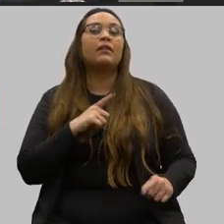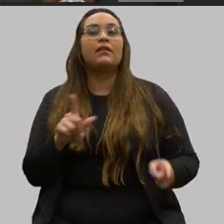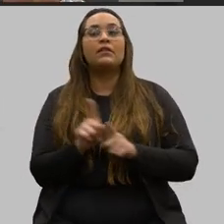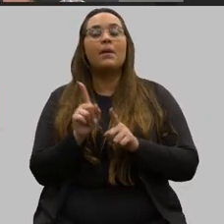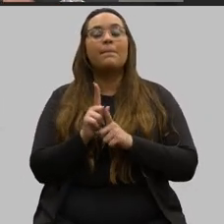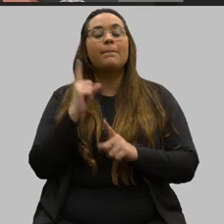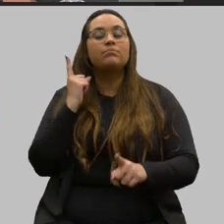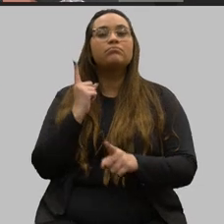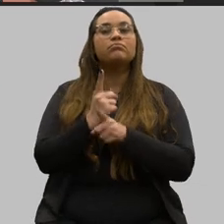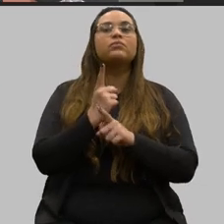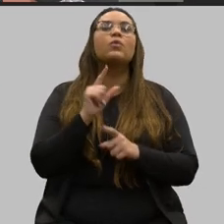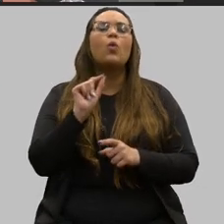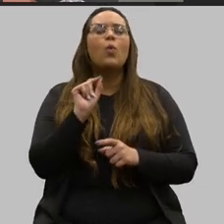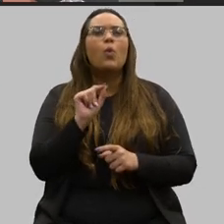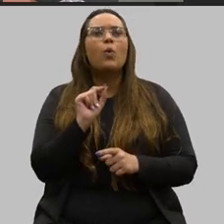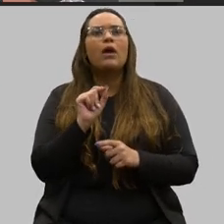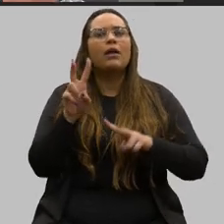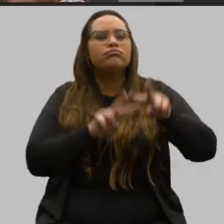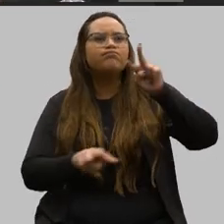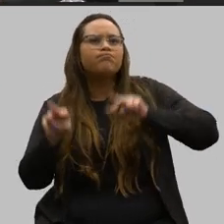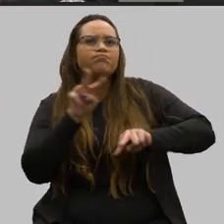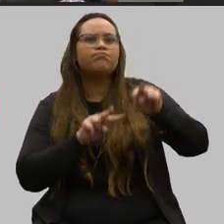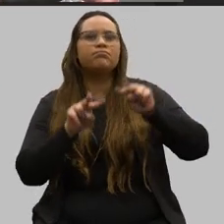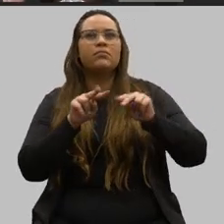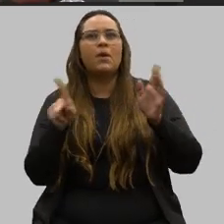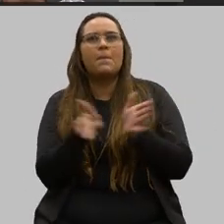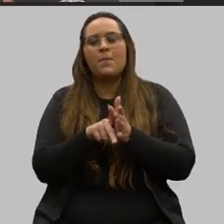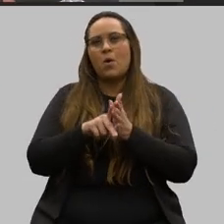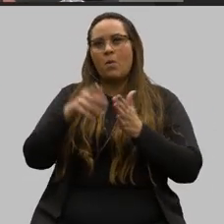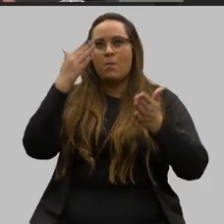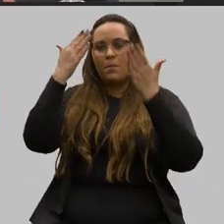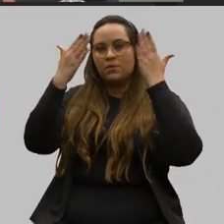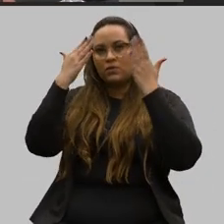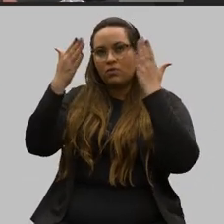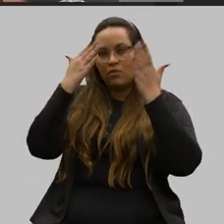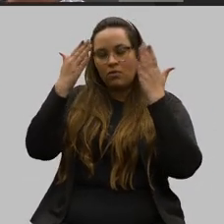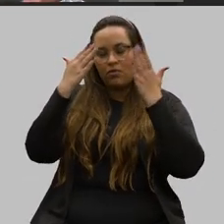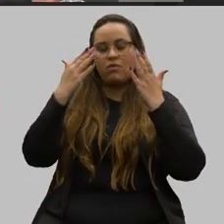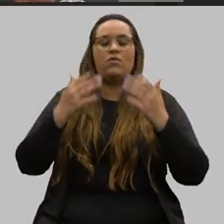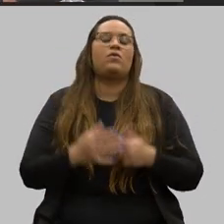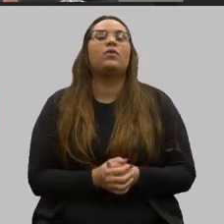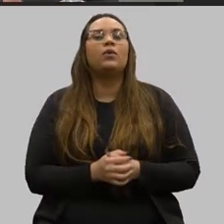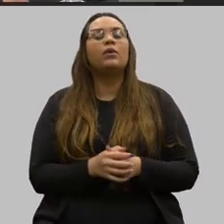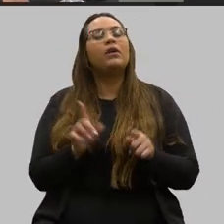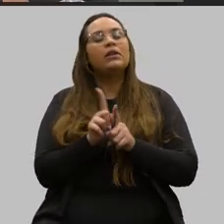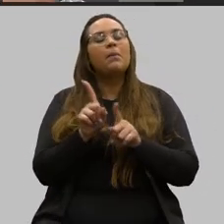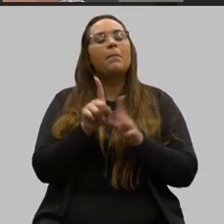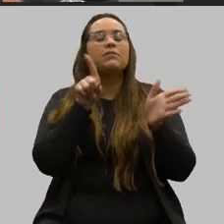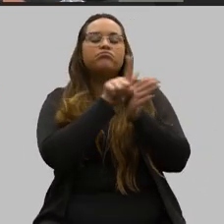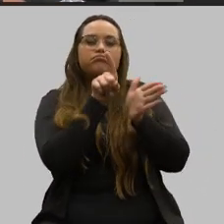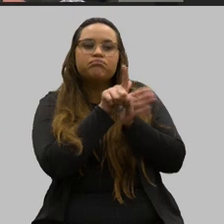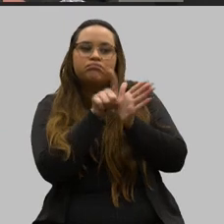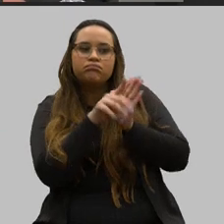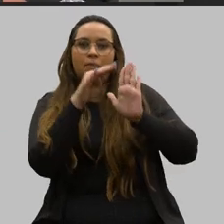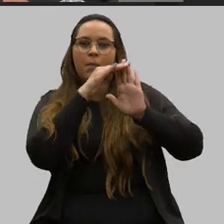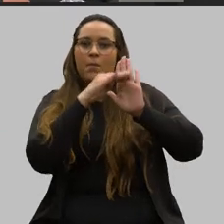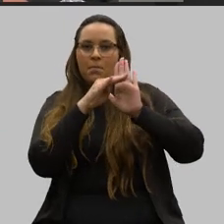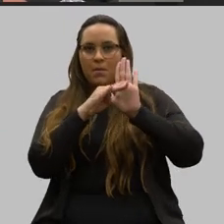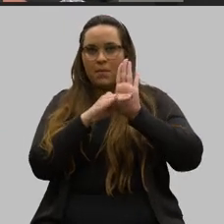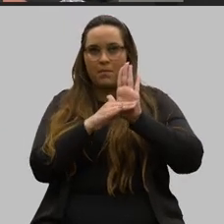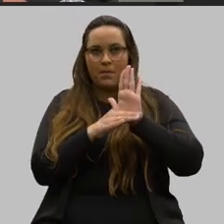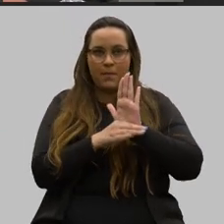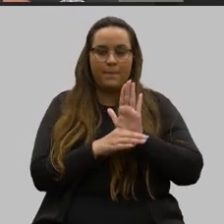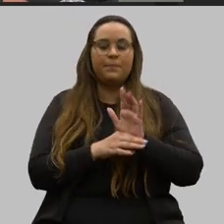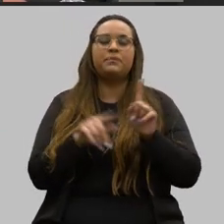identificar previamente por meio de análise de instrumentos psicológicos Como eu disse aqui eh um questionário devido damente instruído